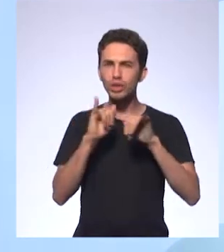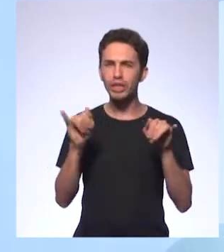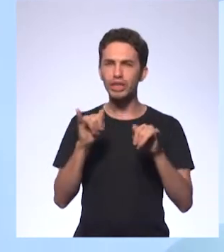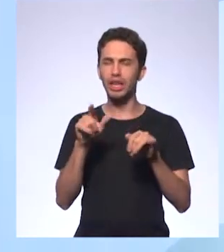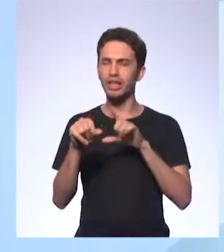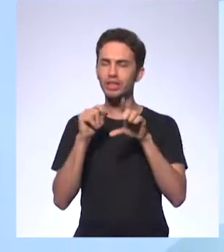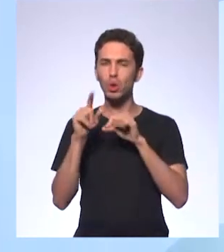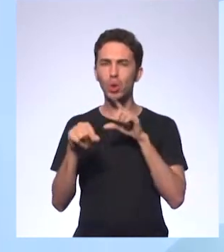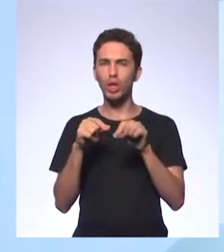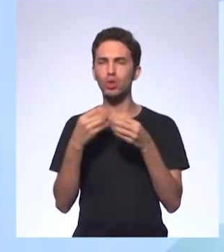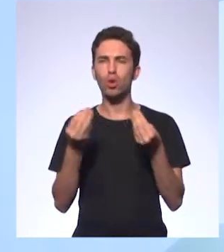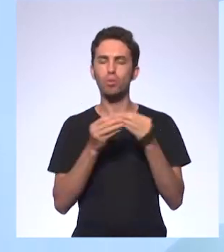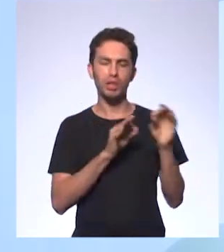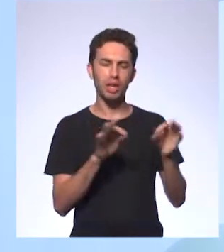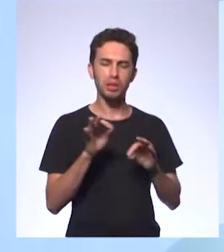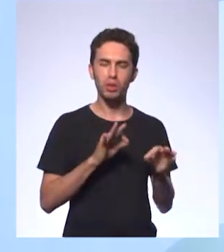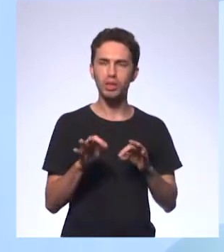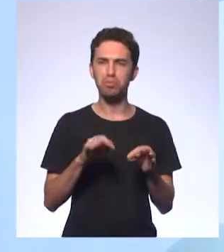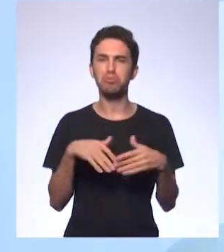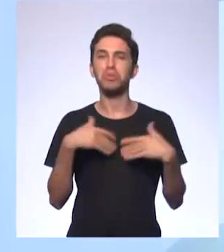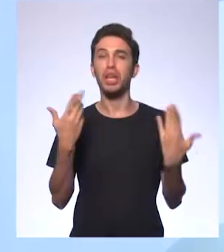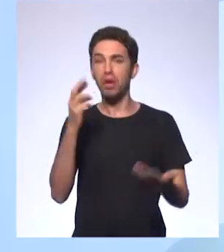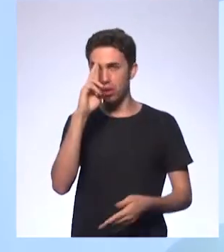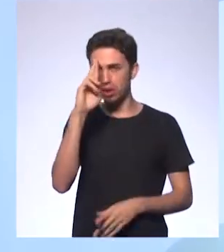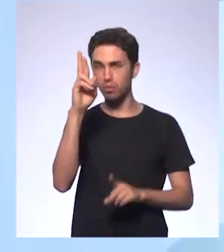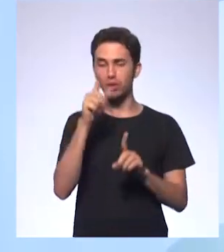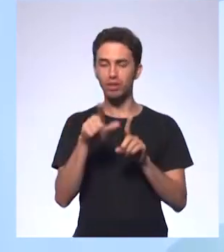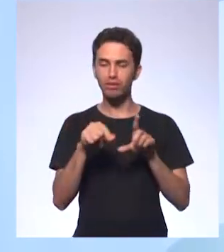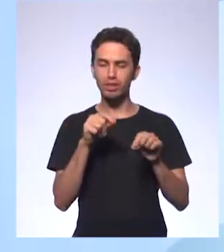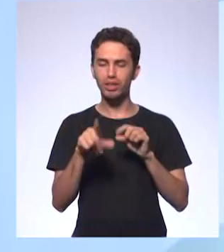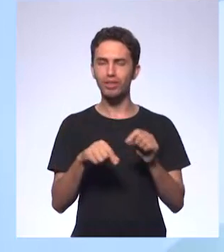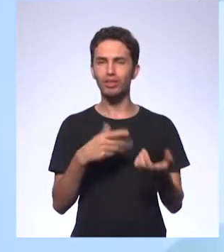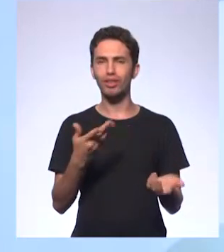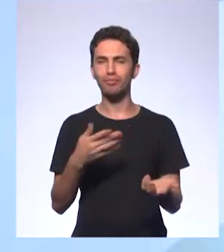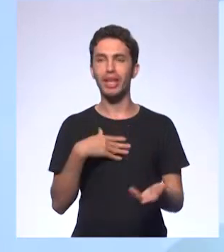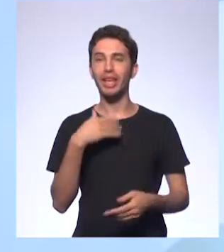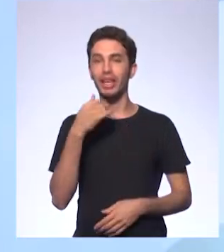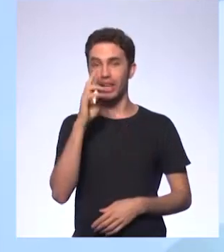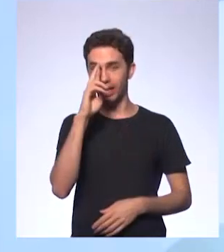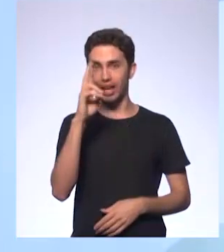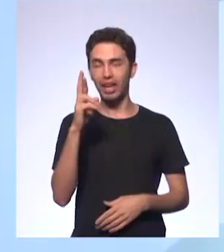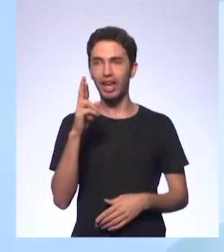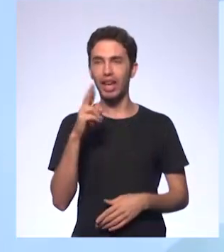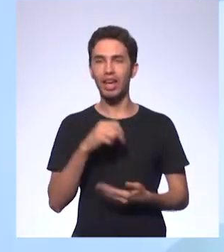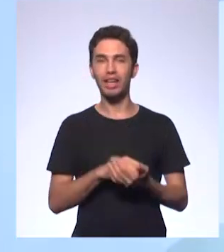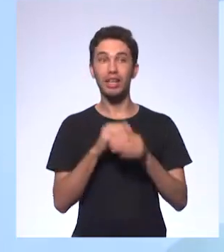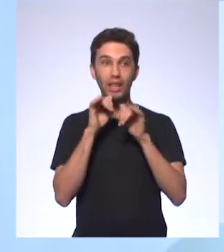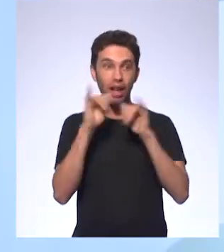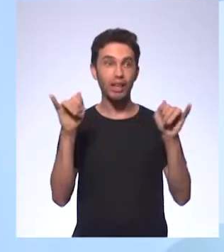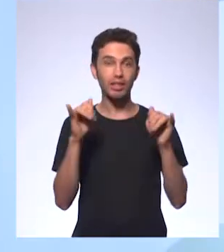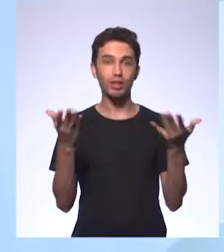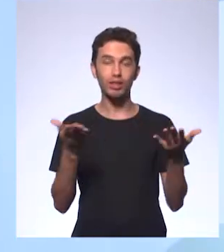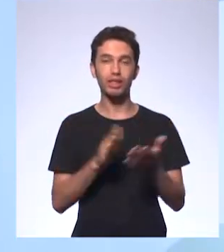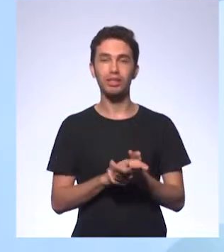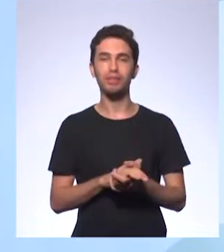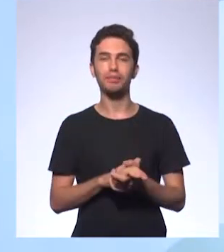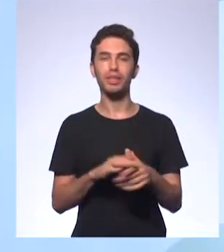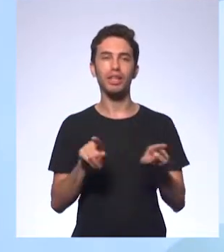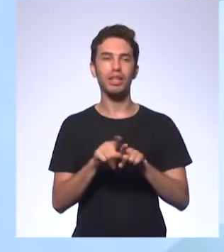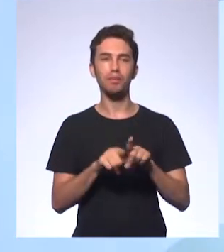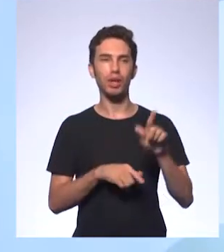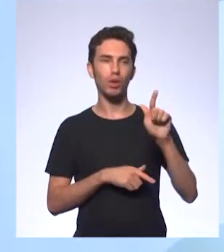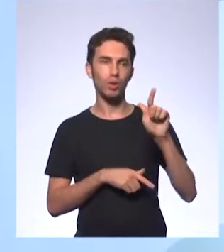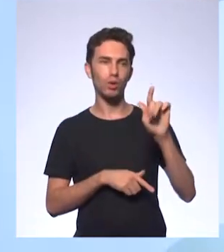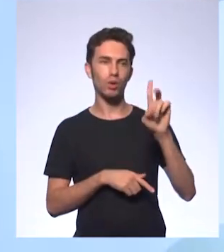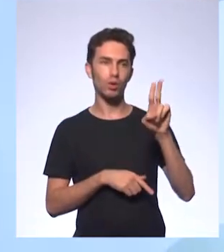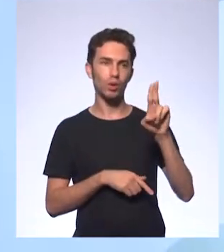dá esse processo, quem seleciona essa notícia e assim por diante. Antes de eu começar a aula, deixa eu falar aqui, né, que o